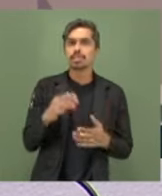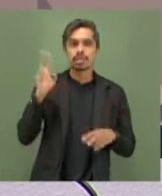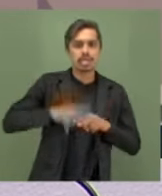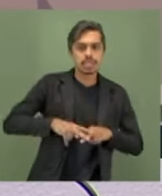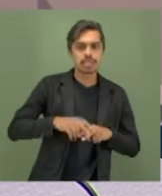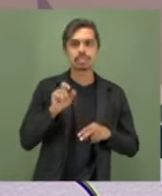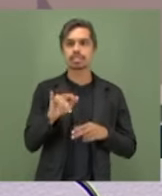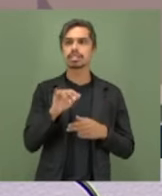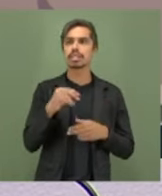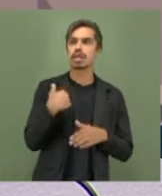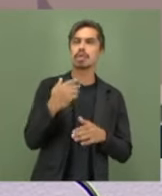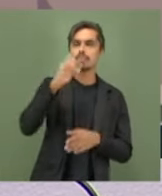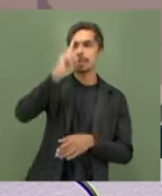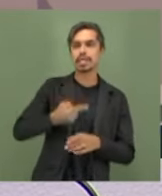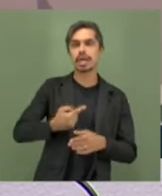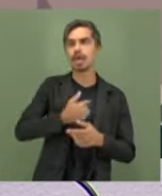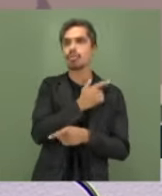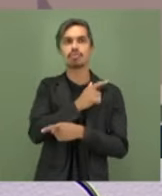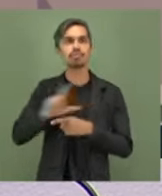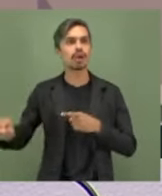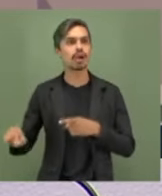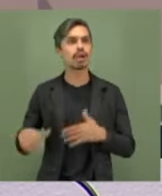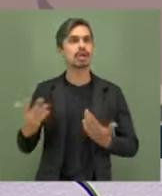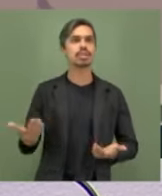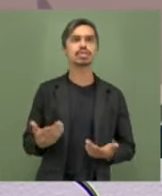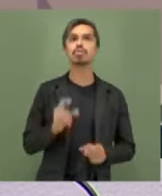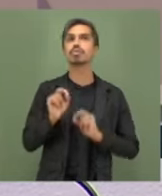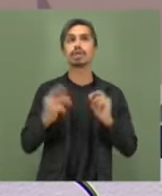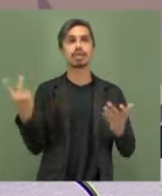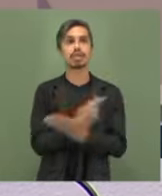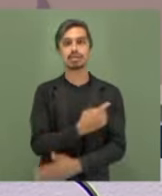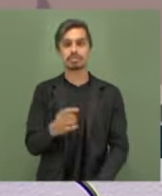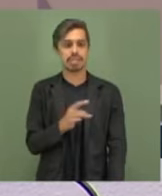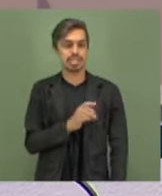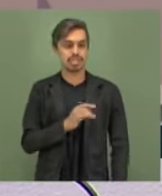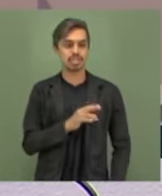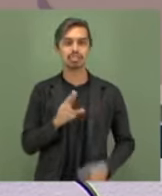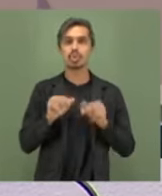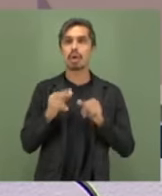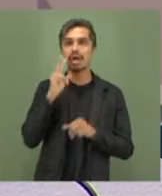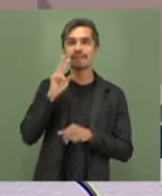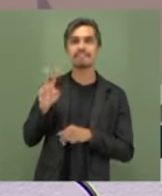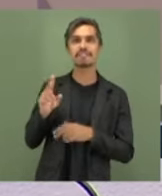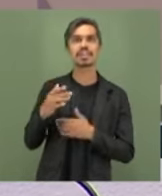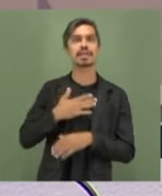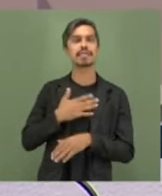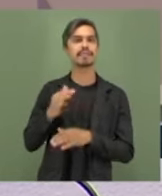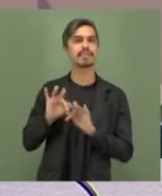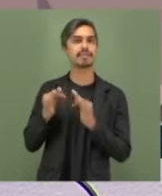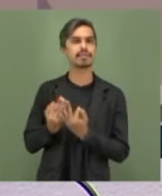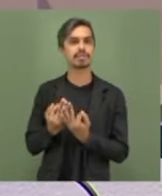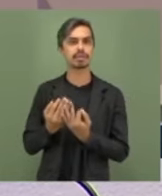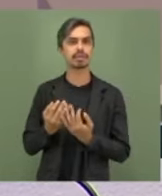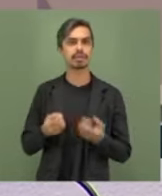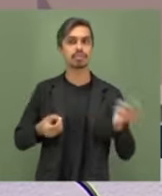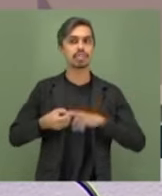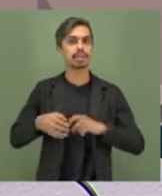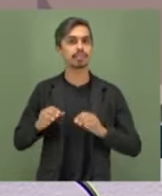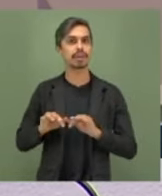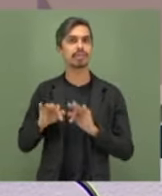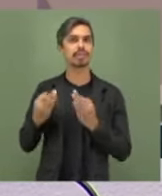iam levar para uma carrinha, o que é que me ia acontecer? Senti medo de não voltar a ver a minha família e de não voltar a ver os meus filhos. Como